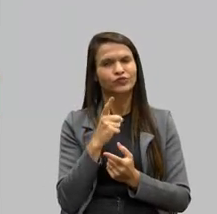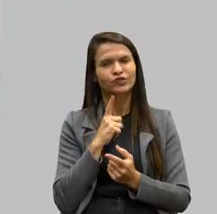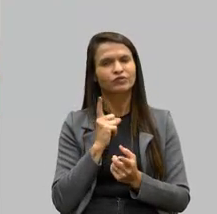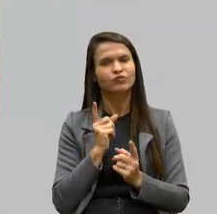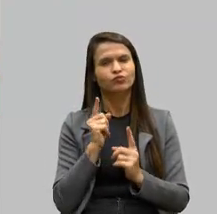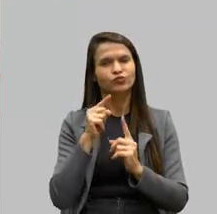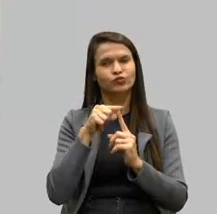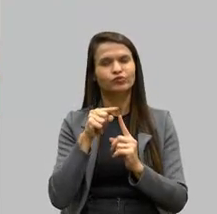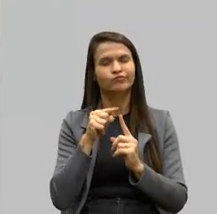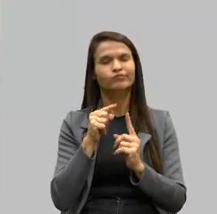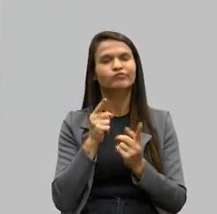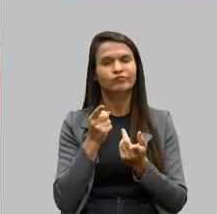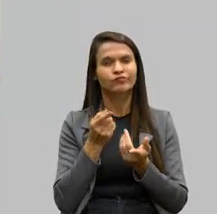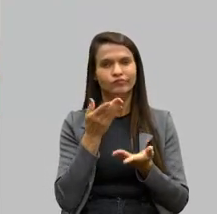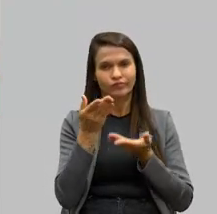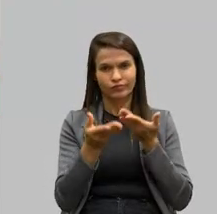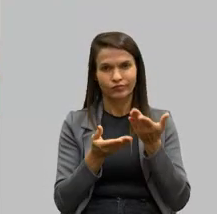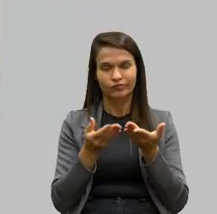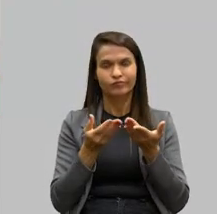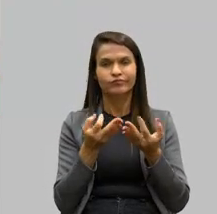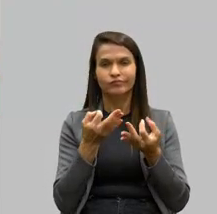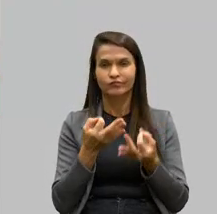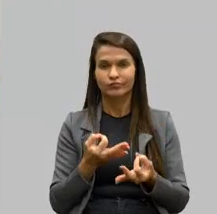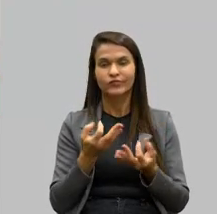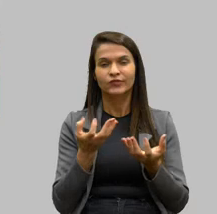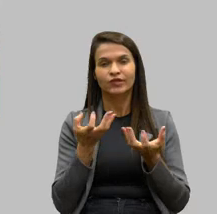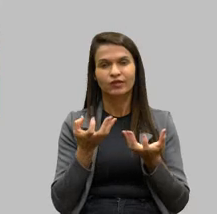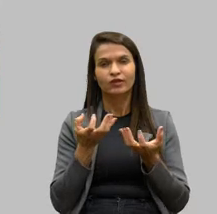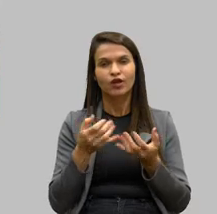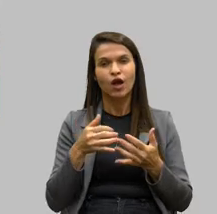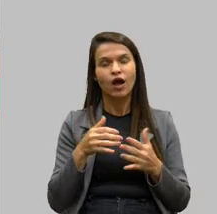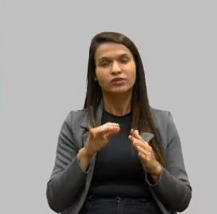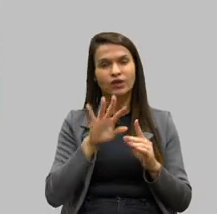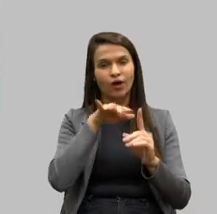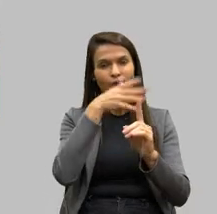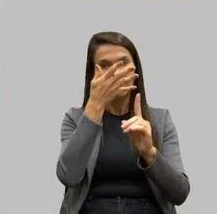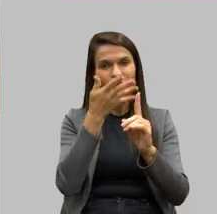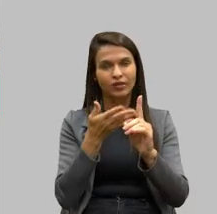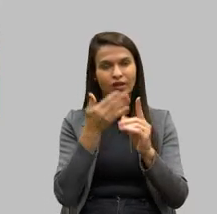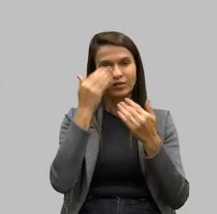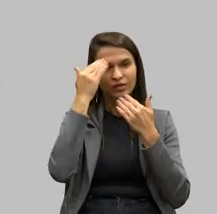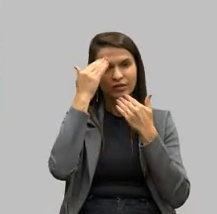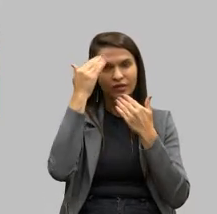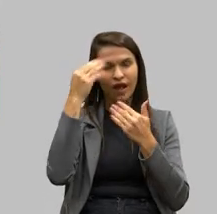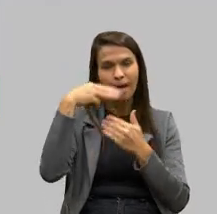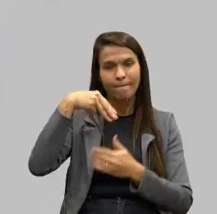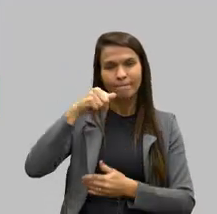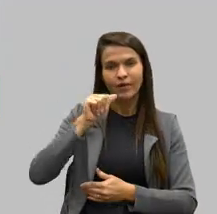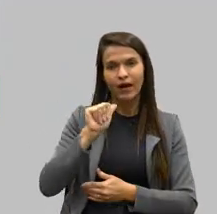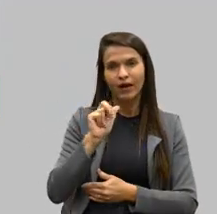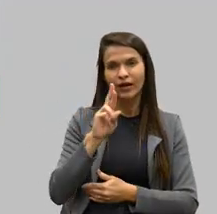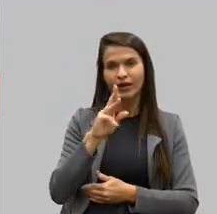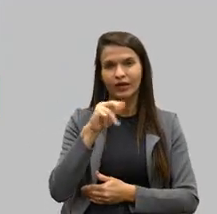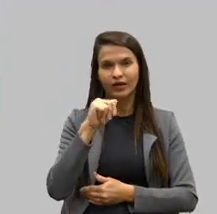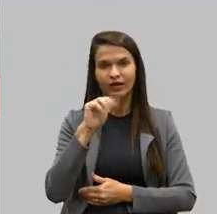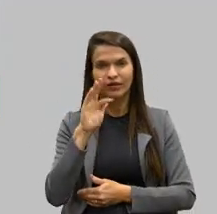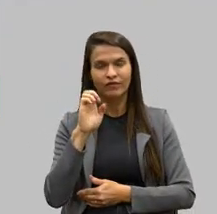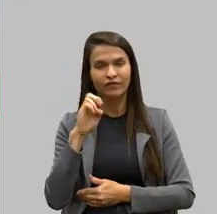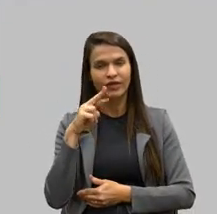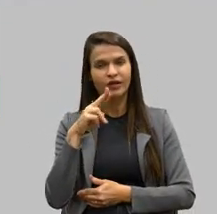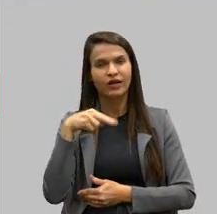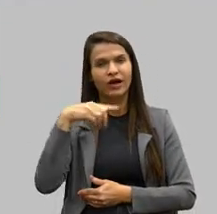em parte, alguns pleitos. Queria fazer essa homenagem aqui e agradecer em nome da Maria Fernanda, uma servidora nossa,